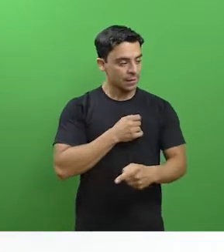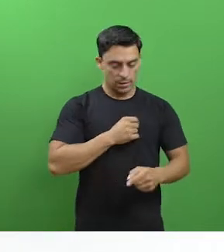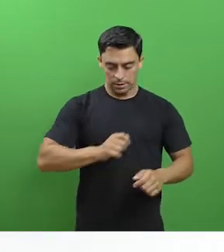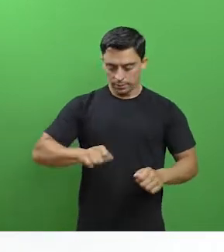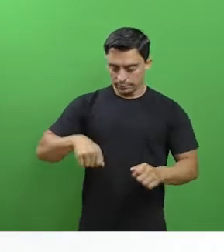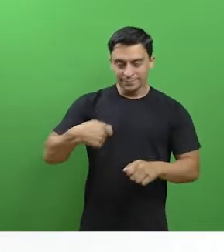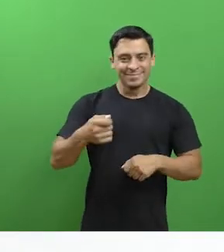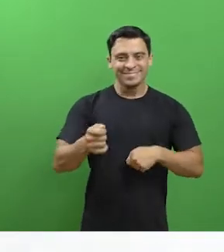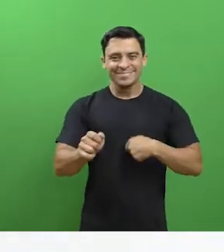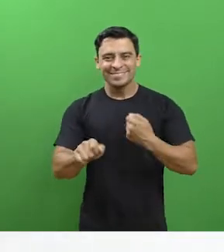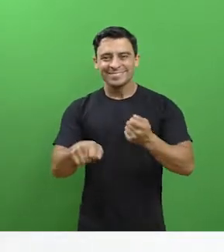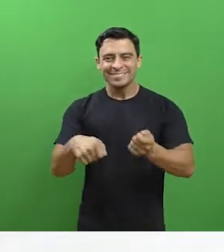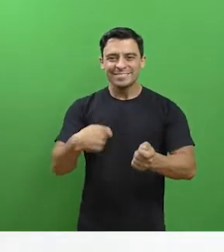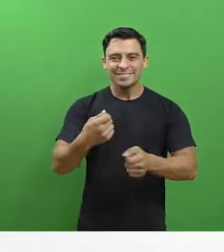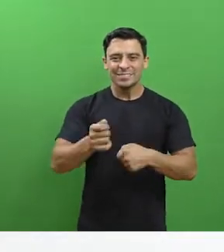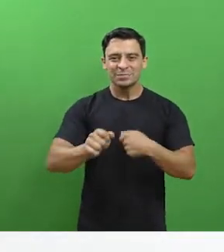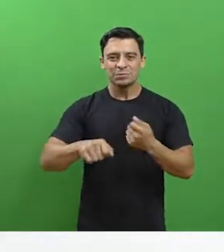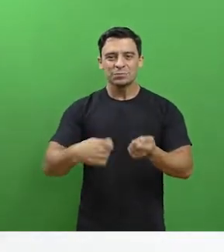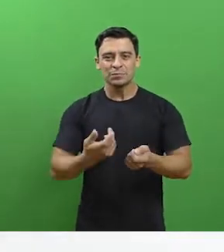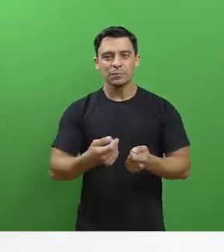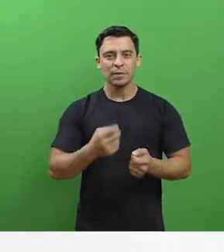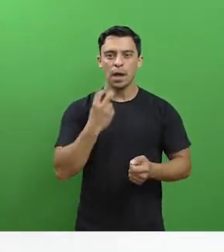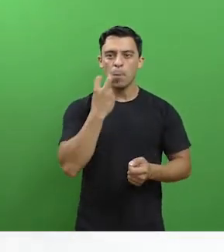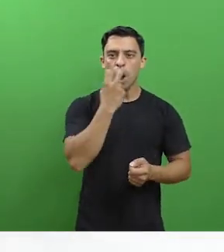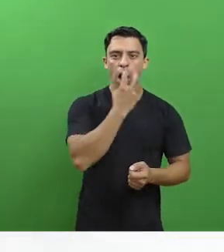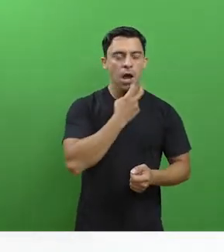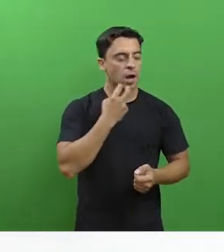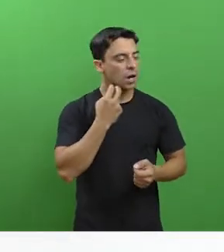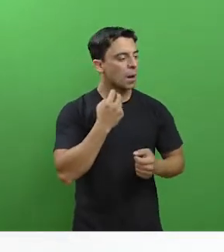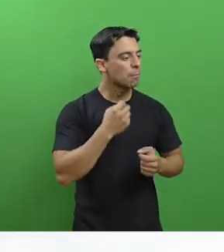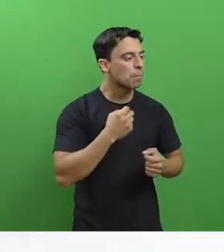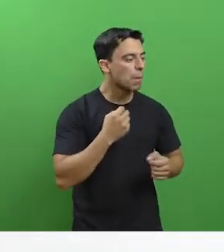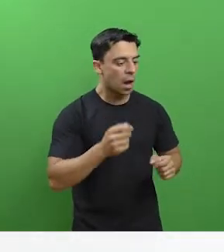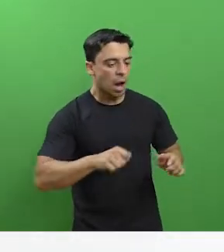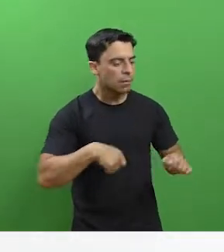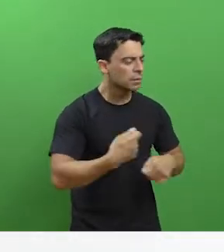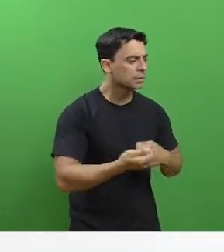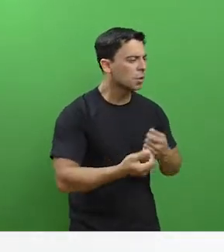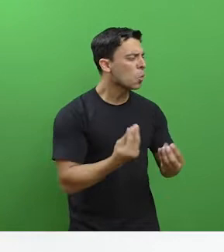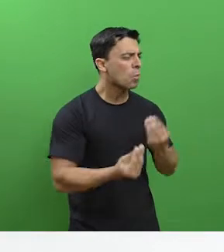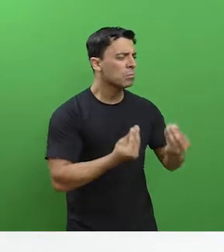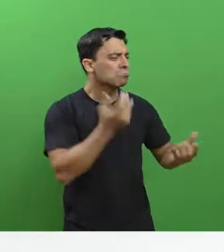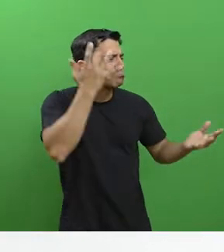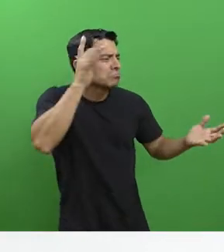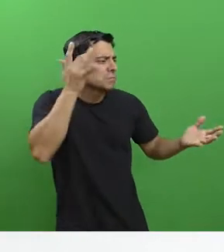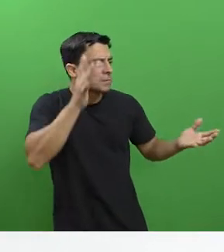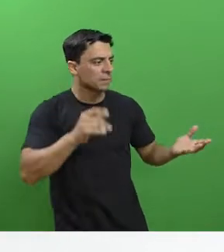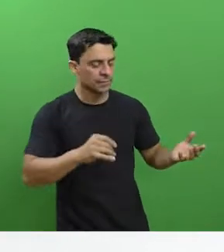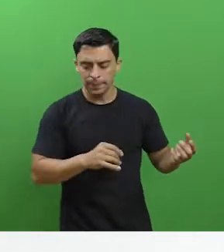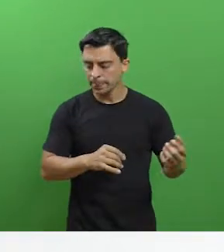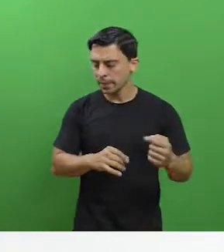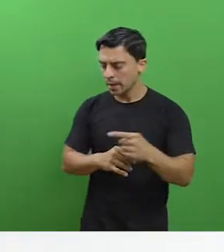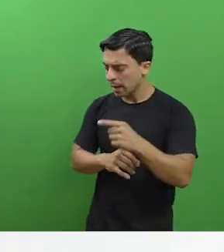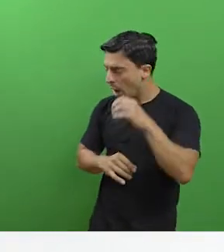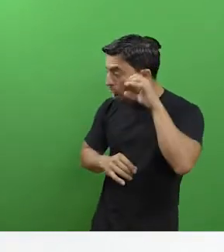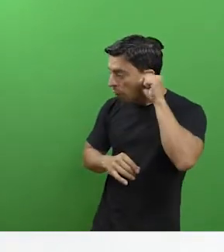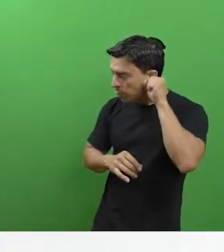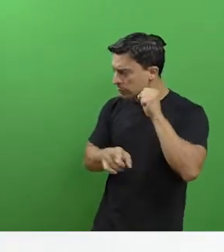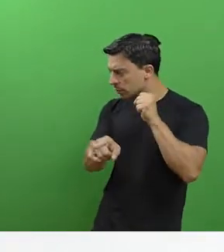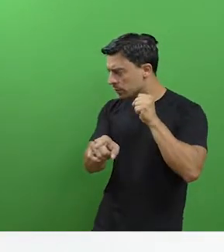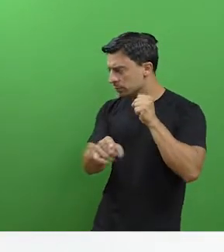gesticulando com a boca. Como que funciona? No ouvinte, você quer dizer? O